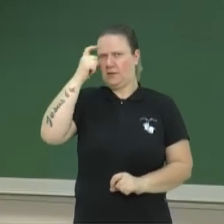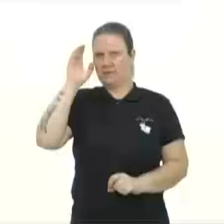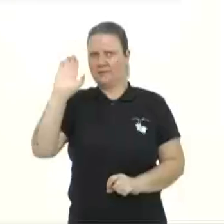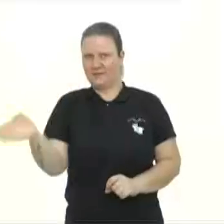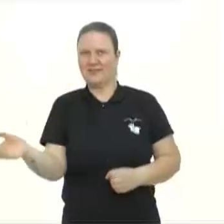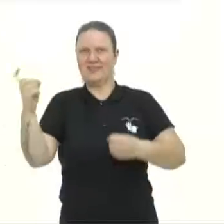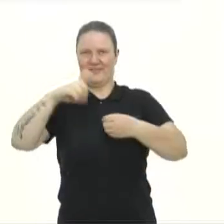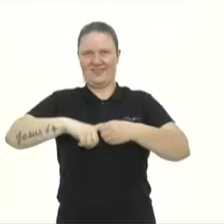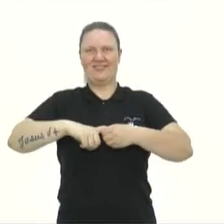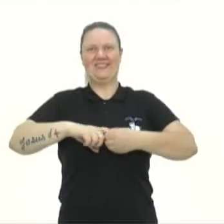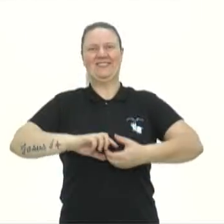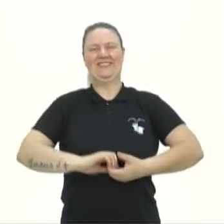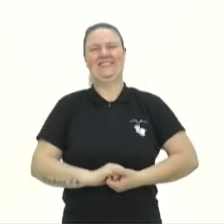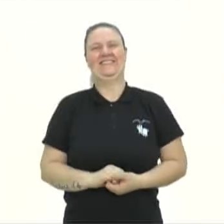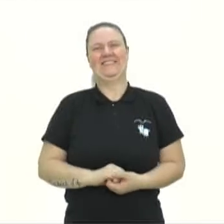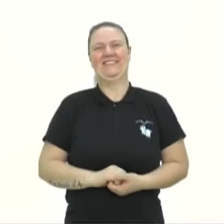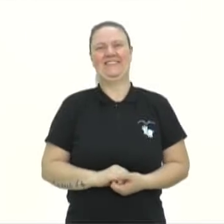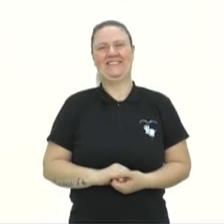voltamos.